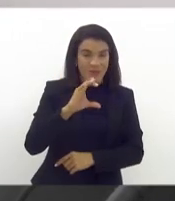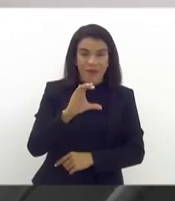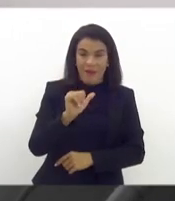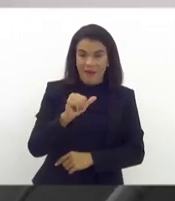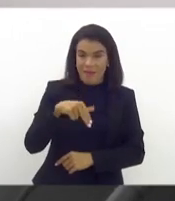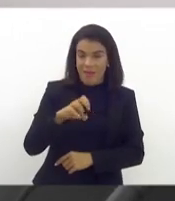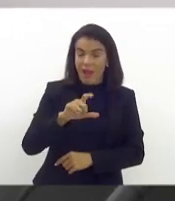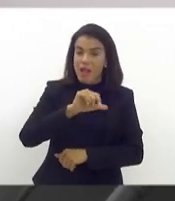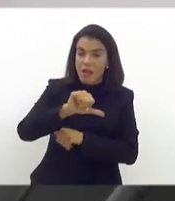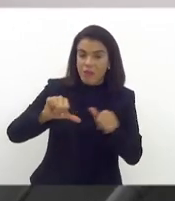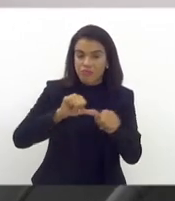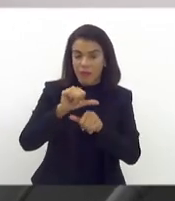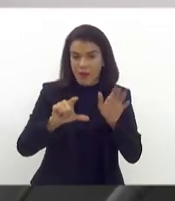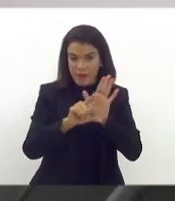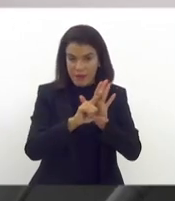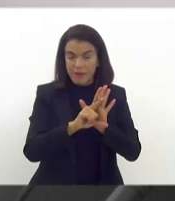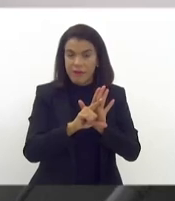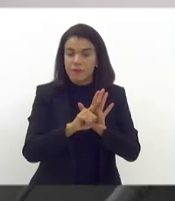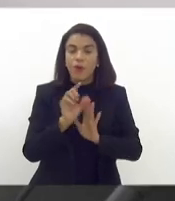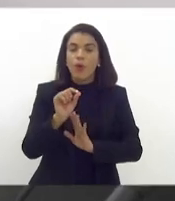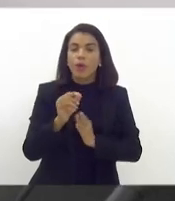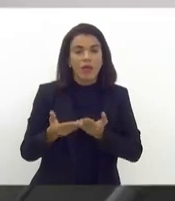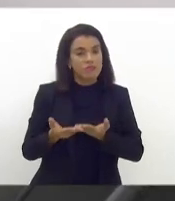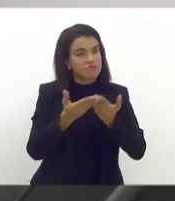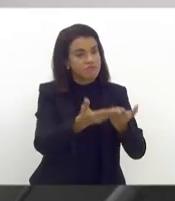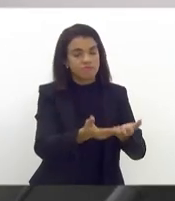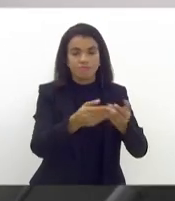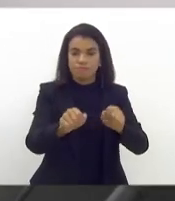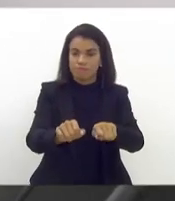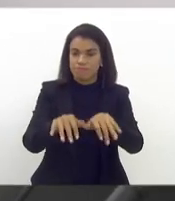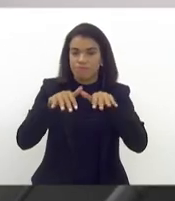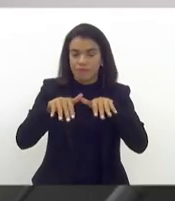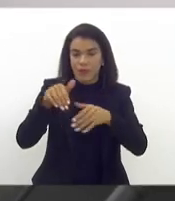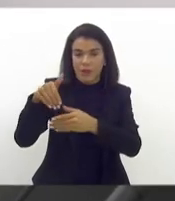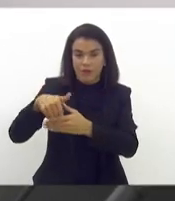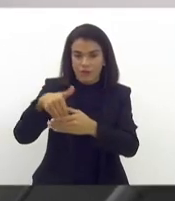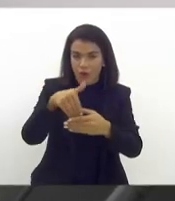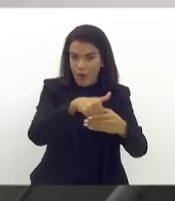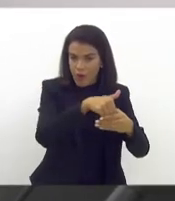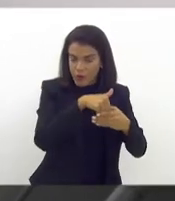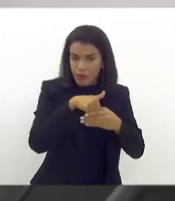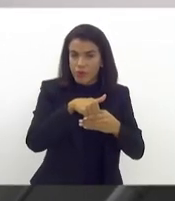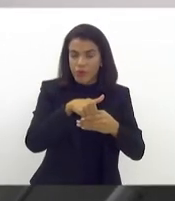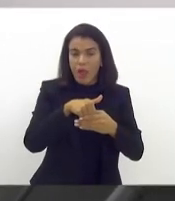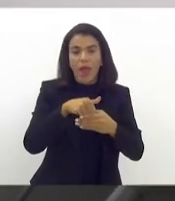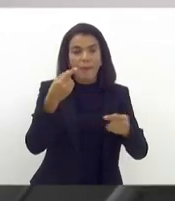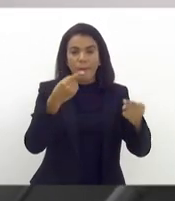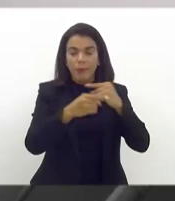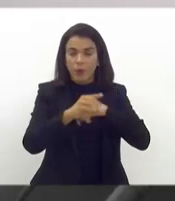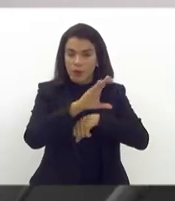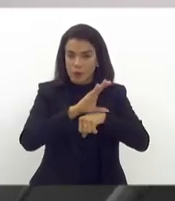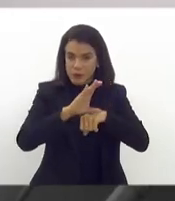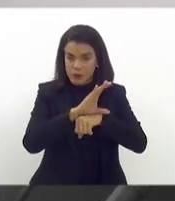alterações. O caminho natural será ir a plenário. Ainda que o voto seja pela inconstitucionalidade,